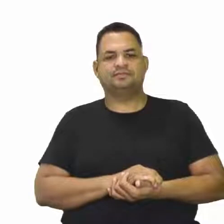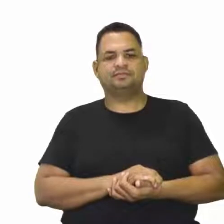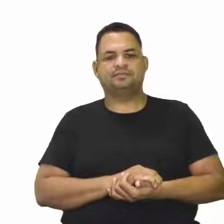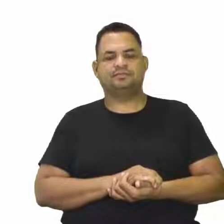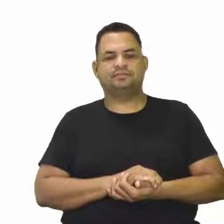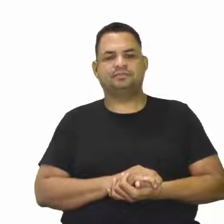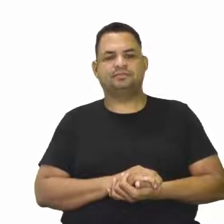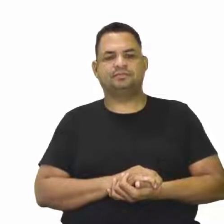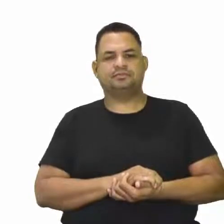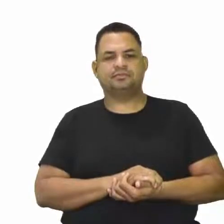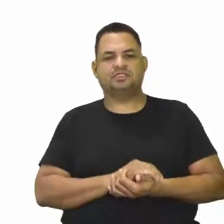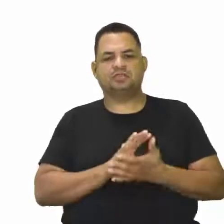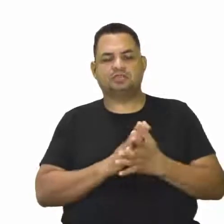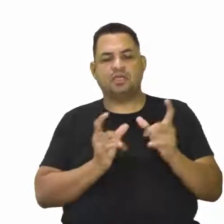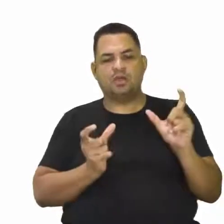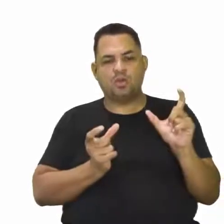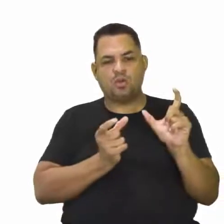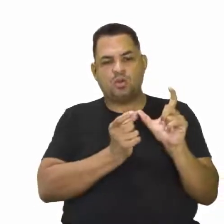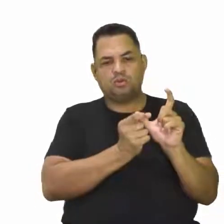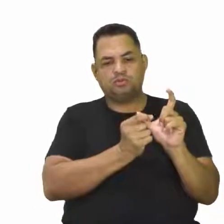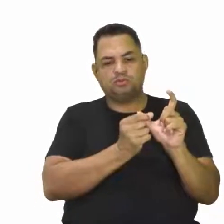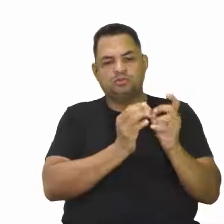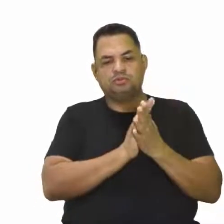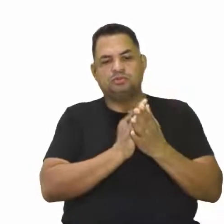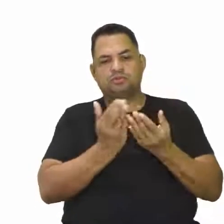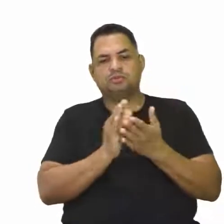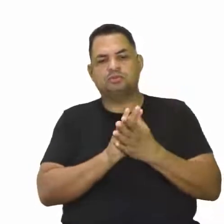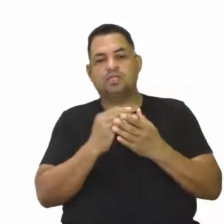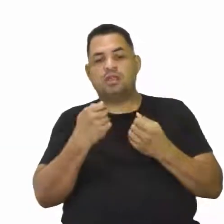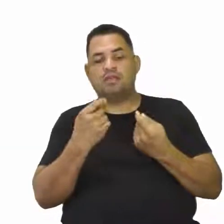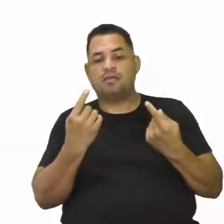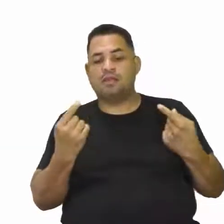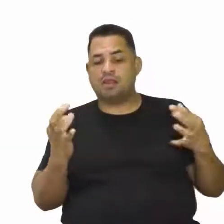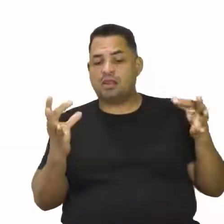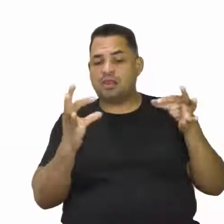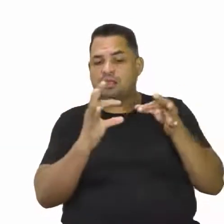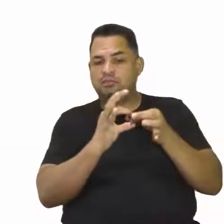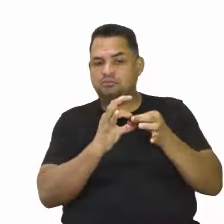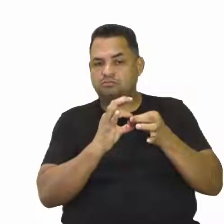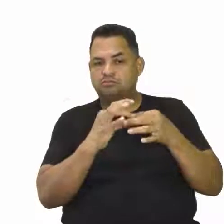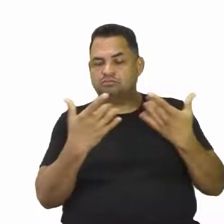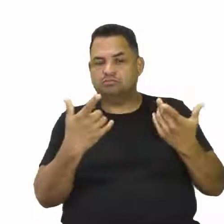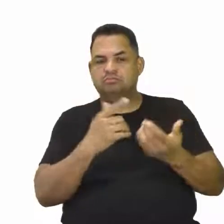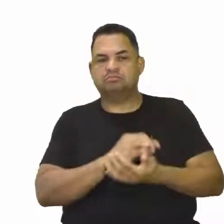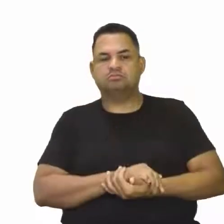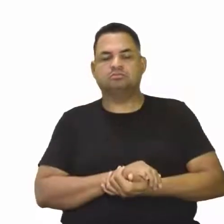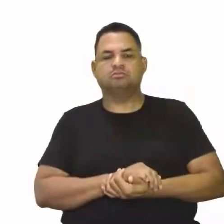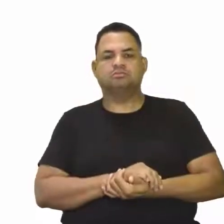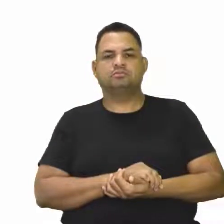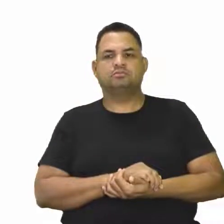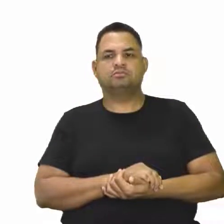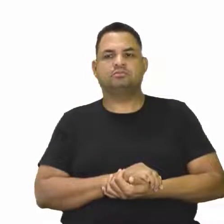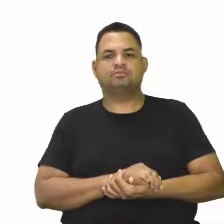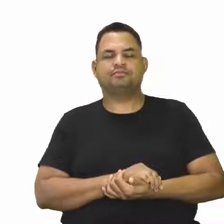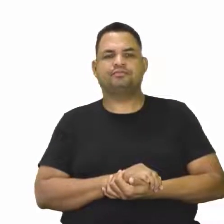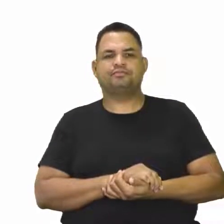oração, nossa conjunção subordinada nesse caso, né, Ila? Isso mesmo. É verdade. Então, vamos